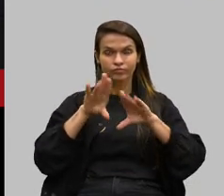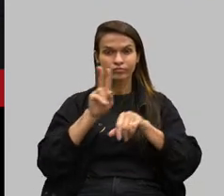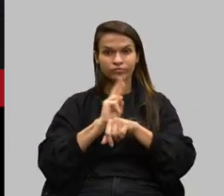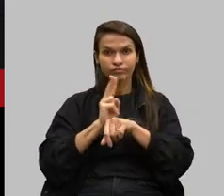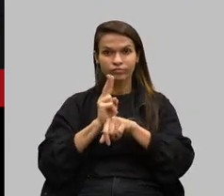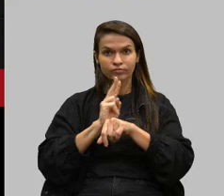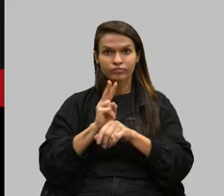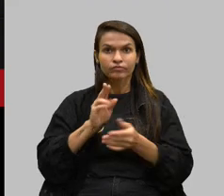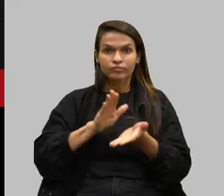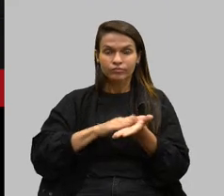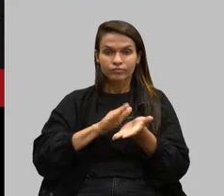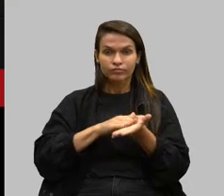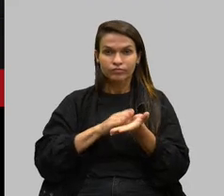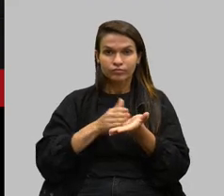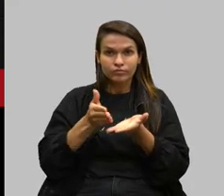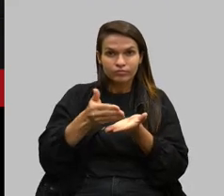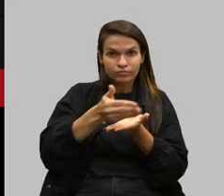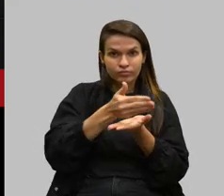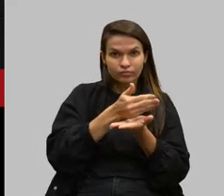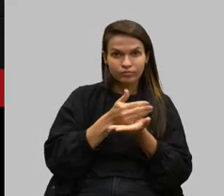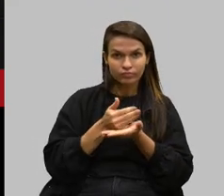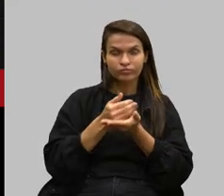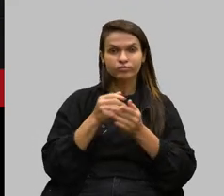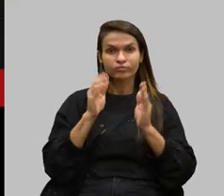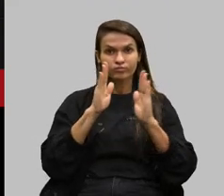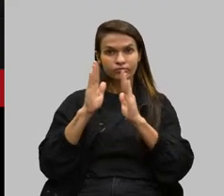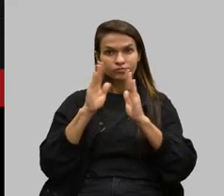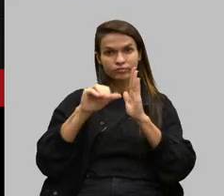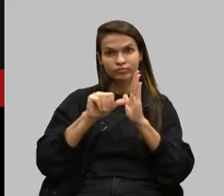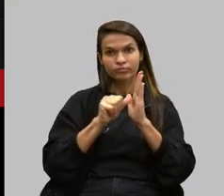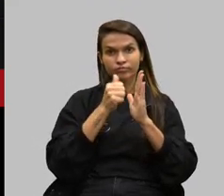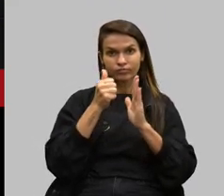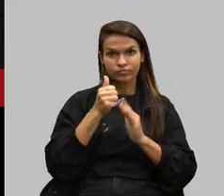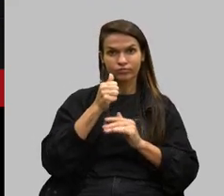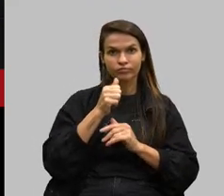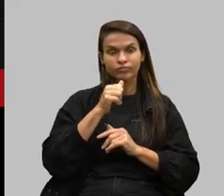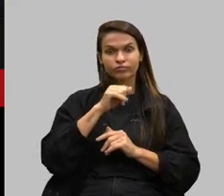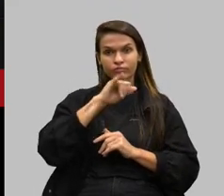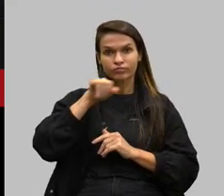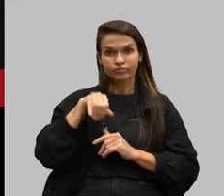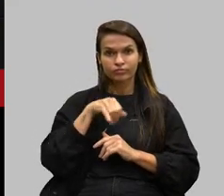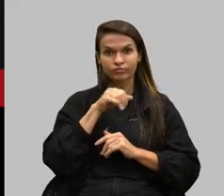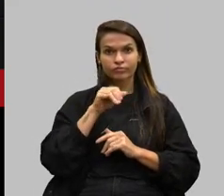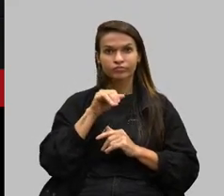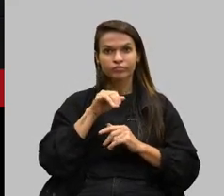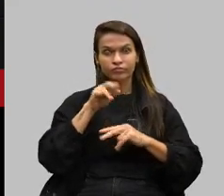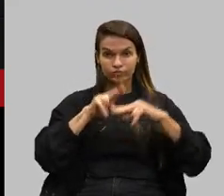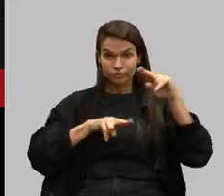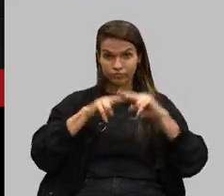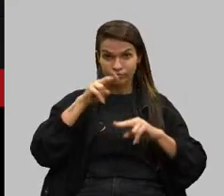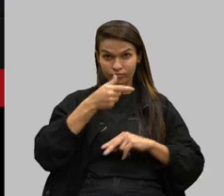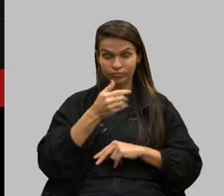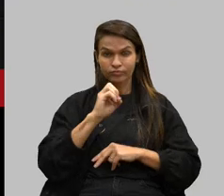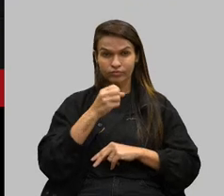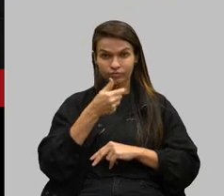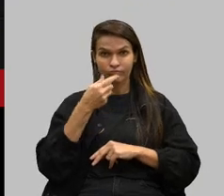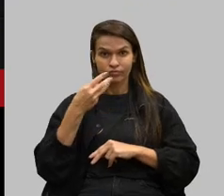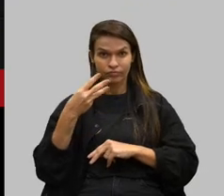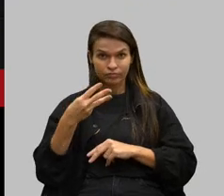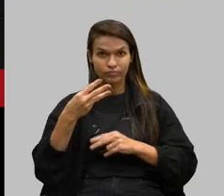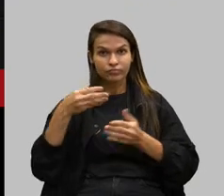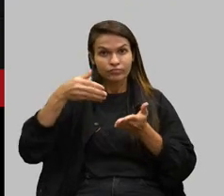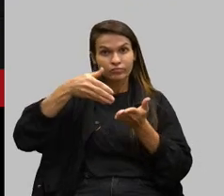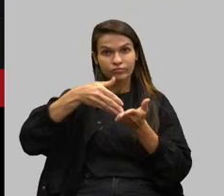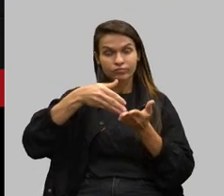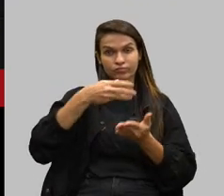prestação de contas Considerando o período de 1eo de junho de 2023 a 31 de Maio